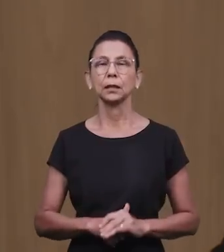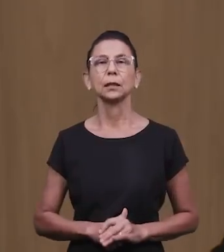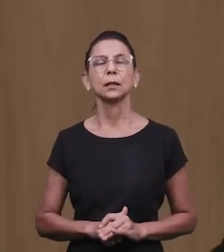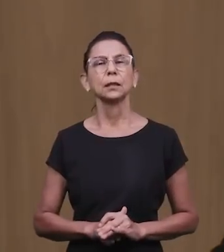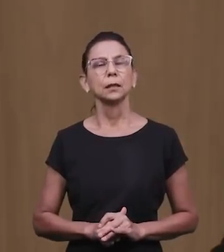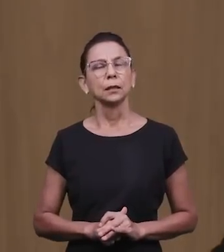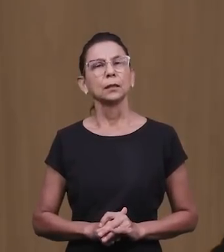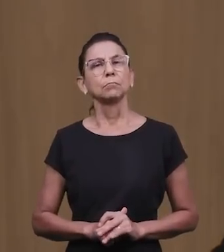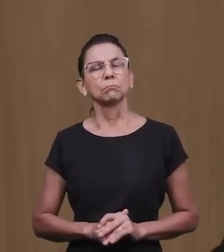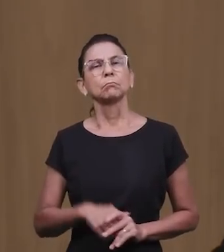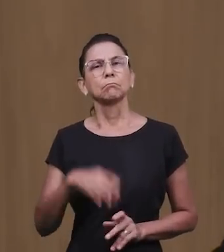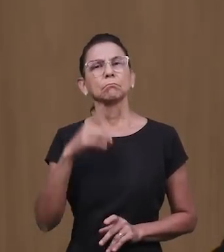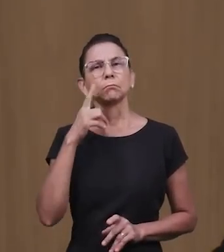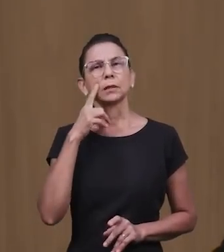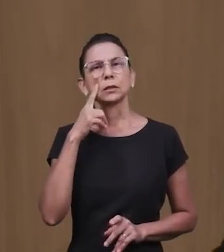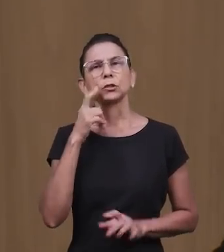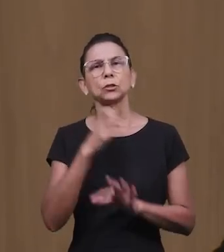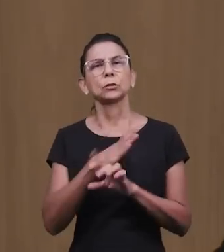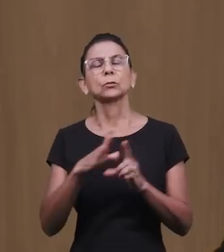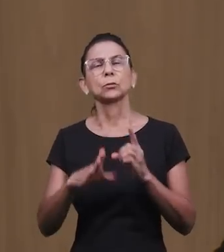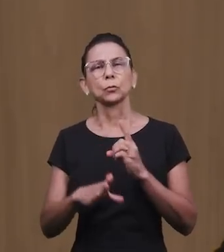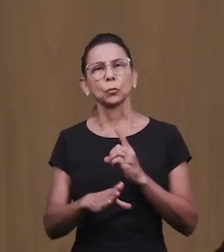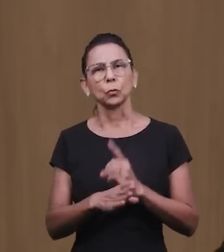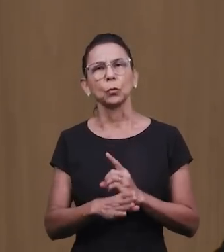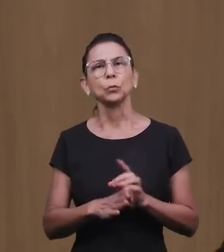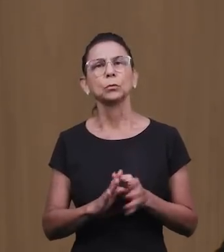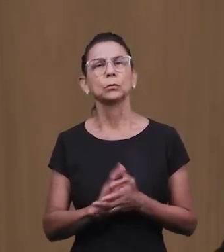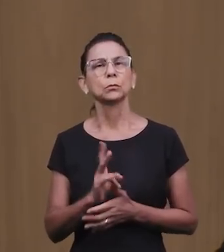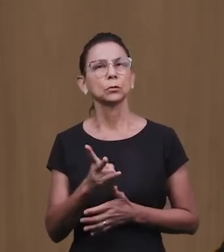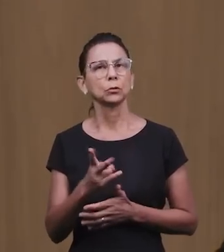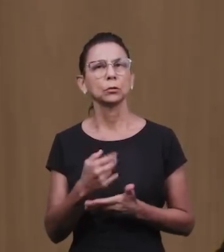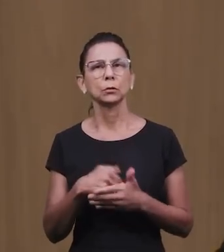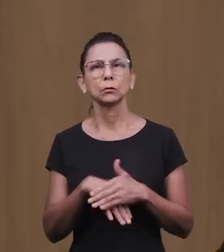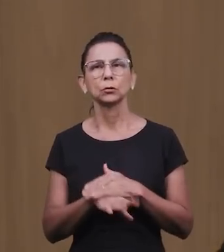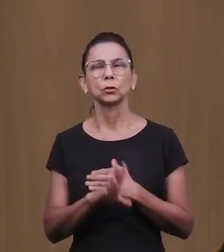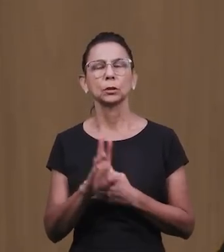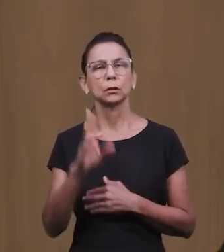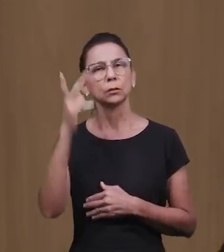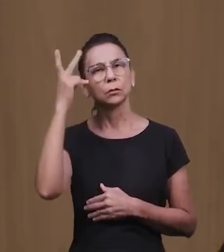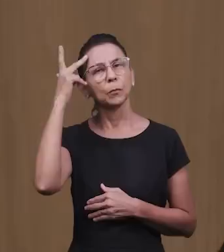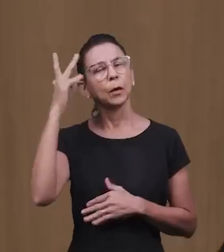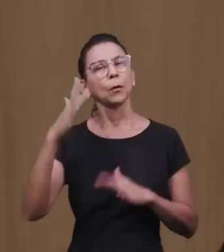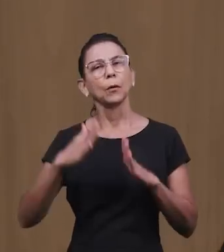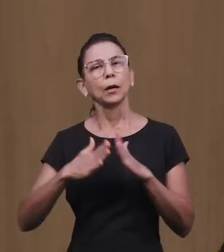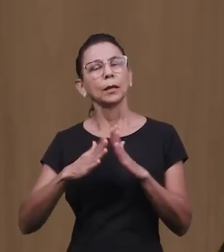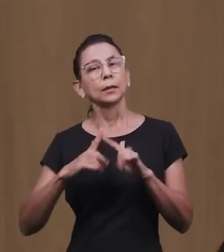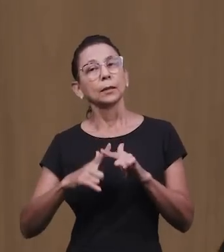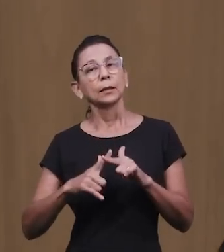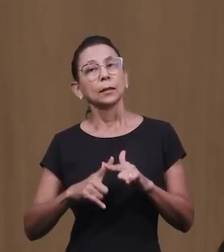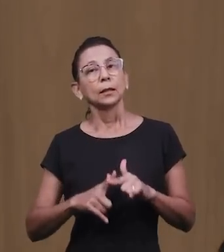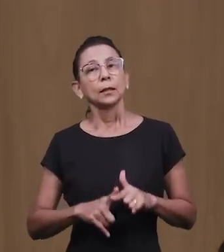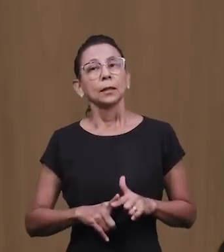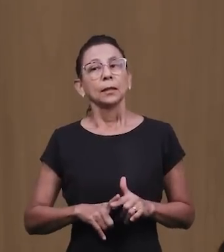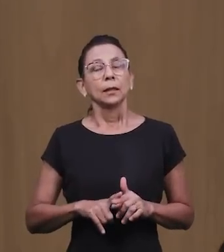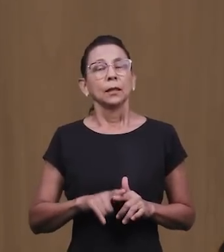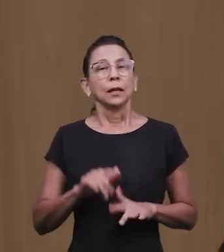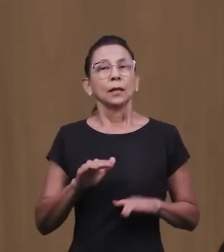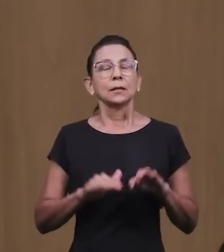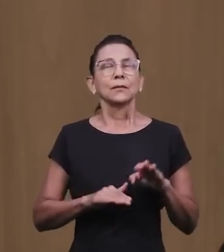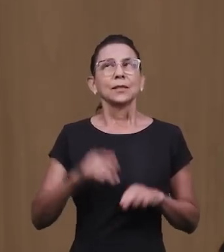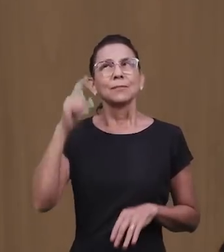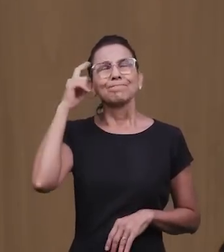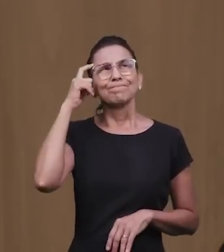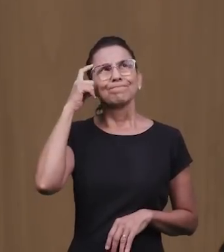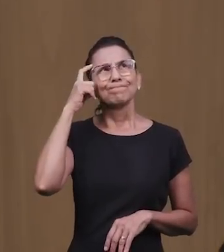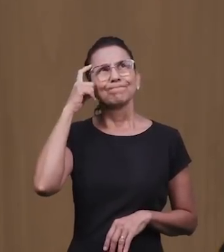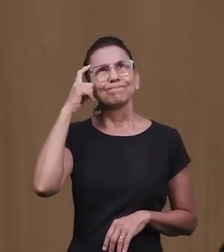mais que tenha assistido a grande maioria dos cultos e tenha continuado minha, digamos assim, rotina na igreja, muitas vezes era pego